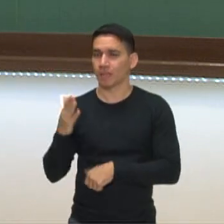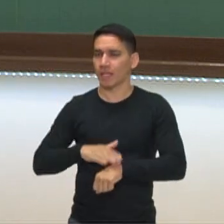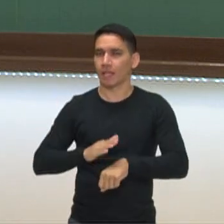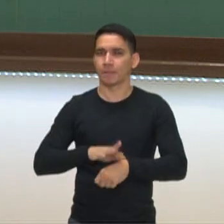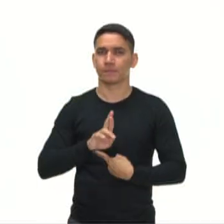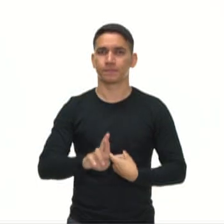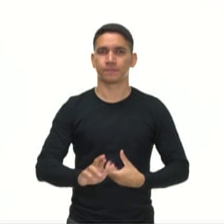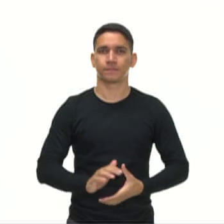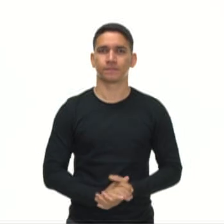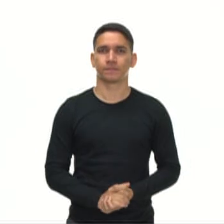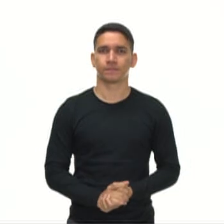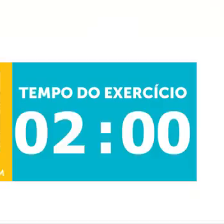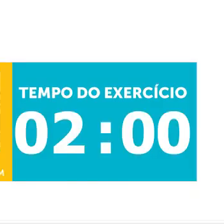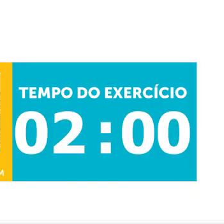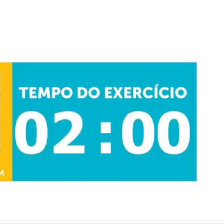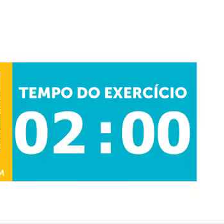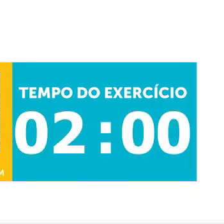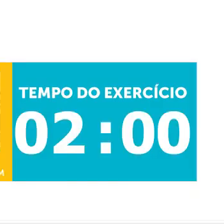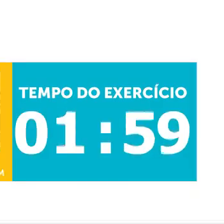você responder.